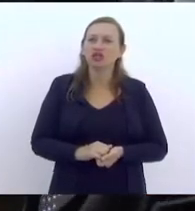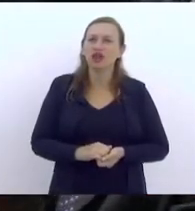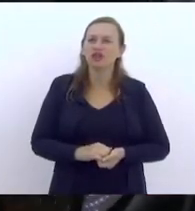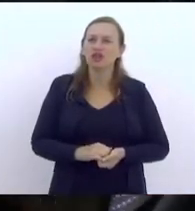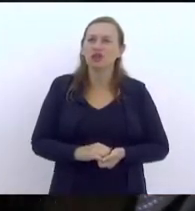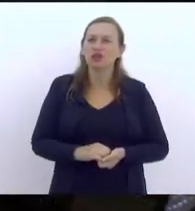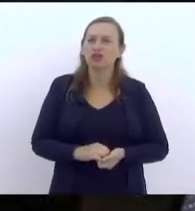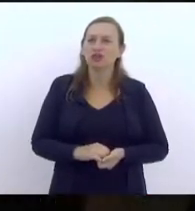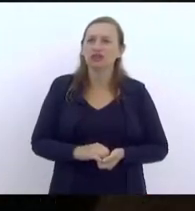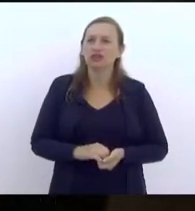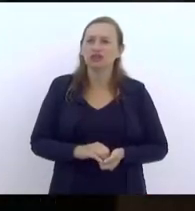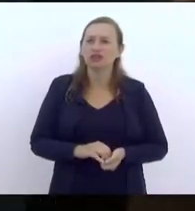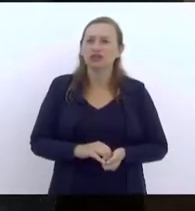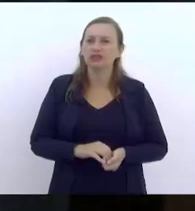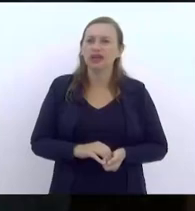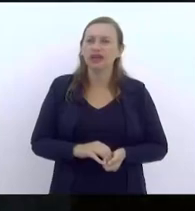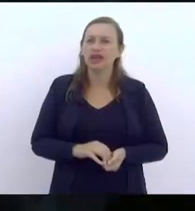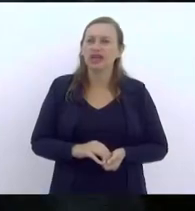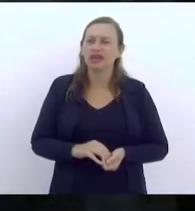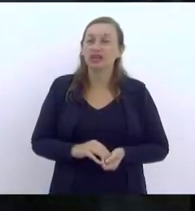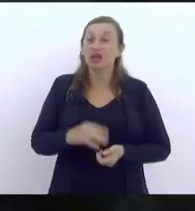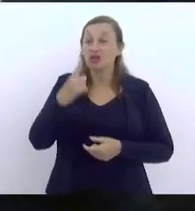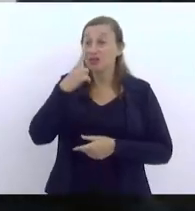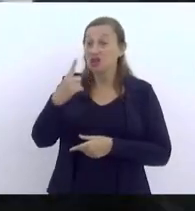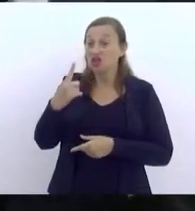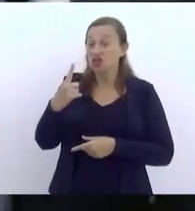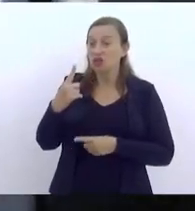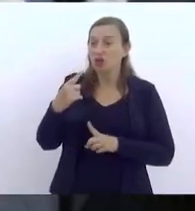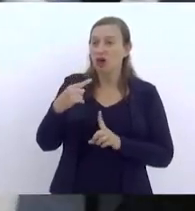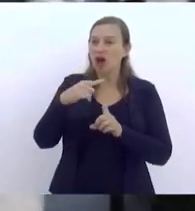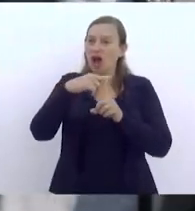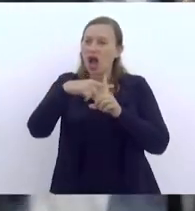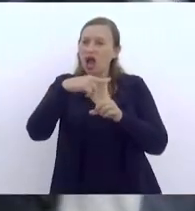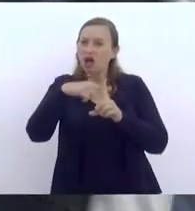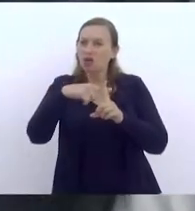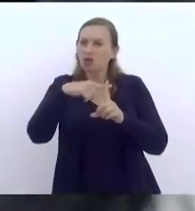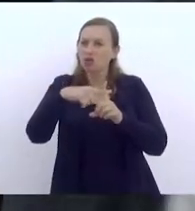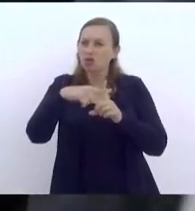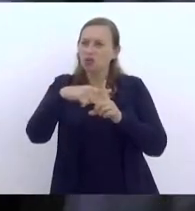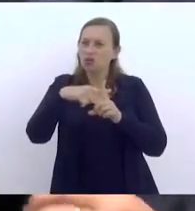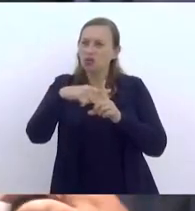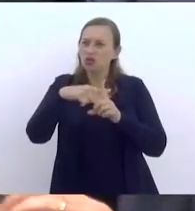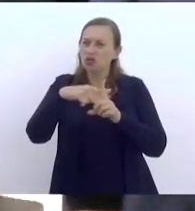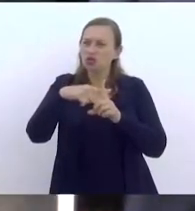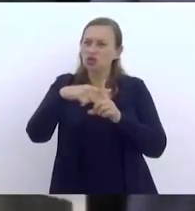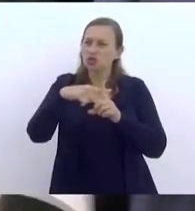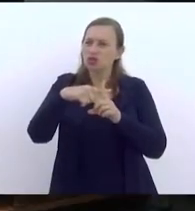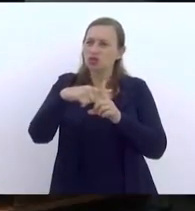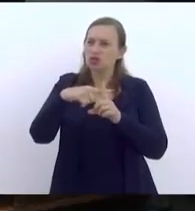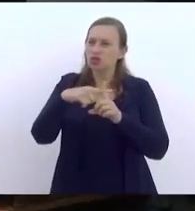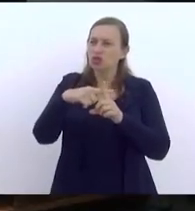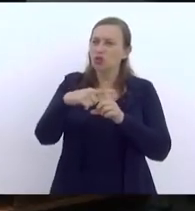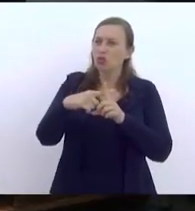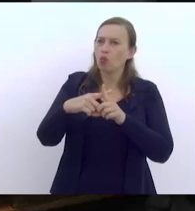no orifício anal a cruz, símbolo maior do cristianismo.